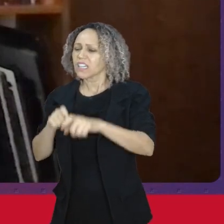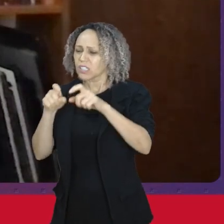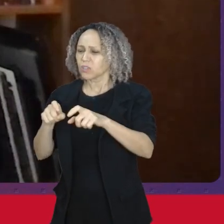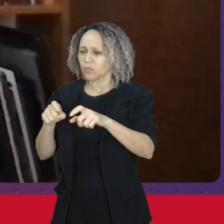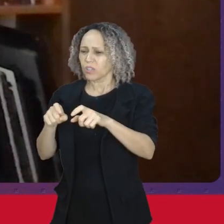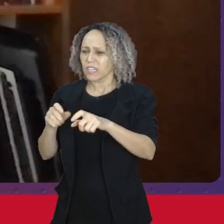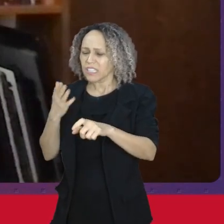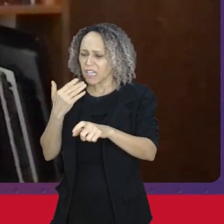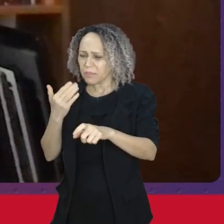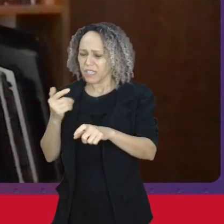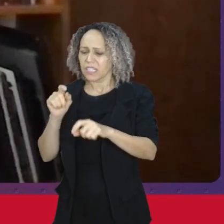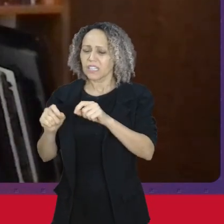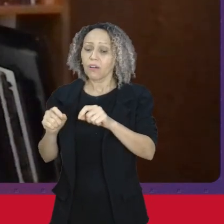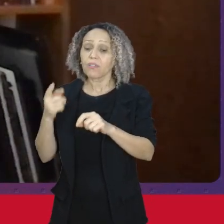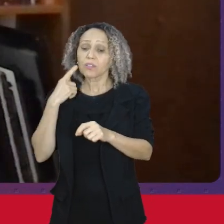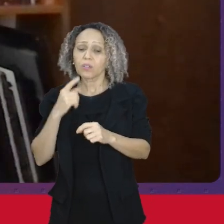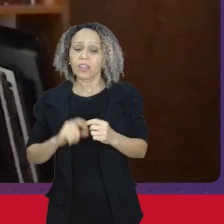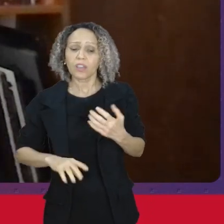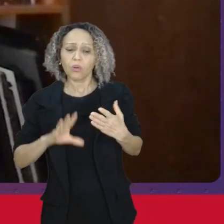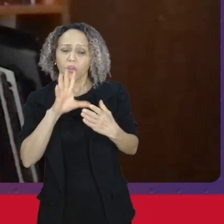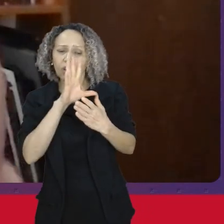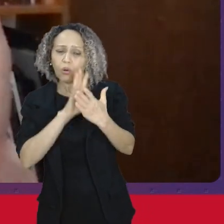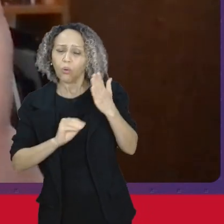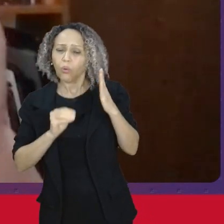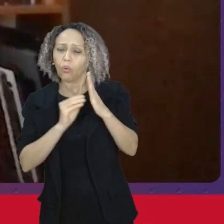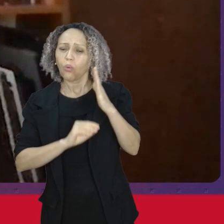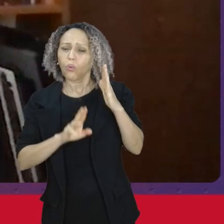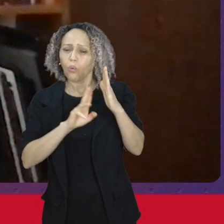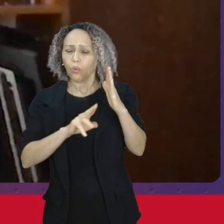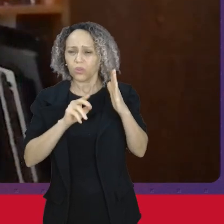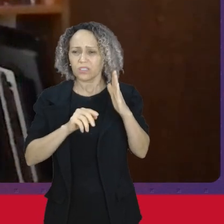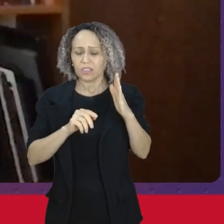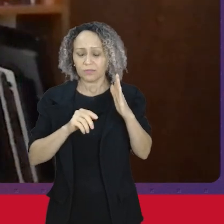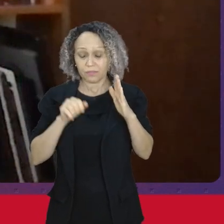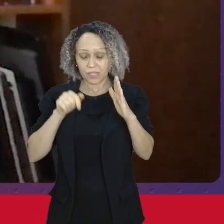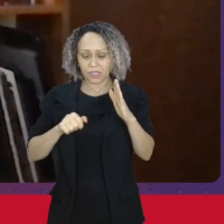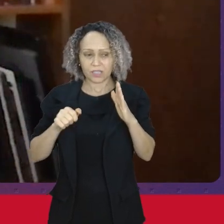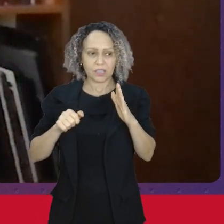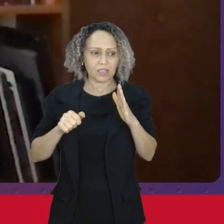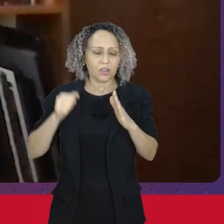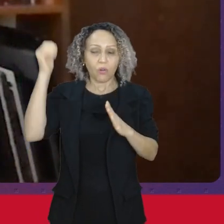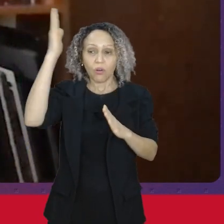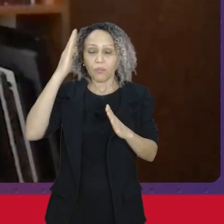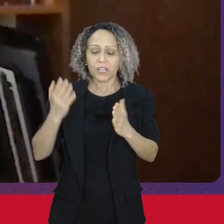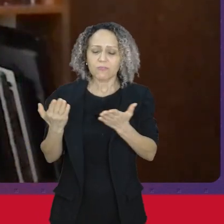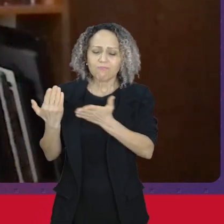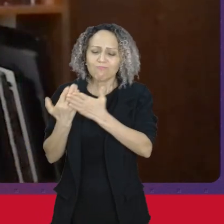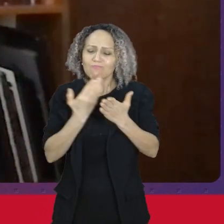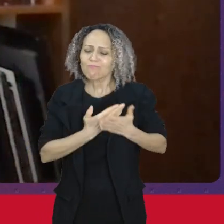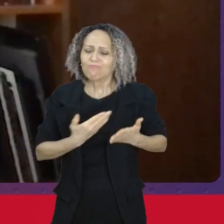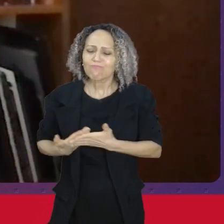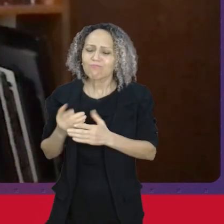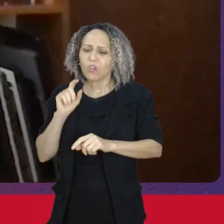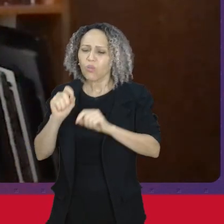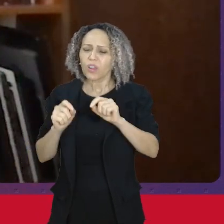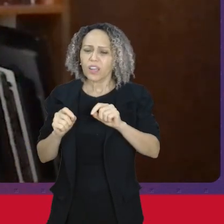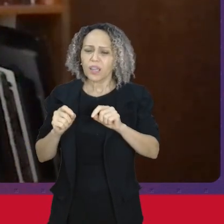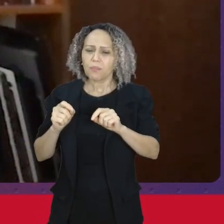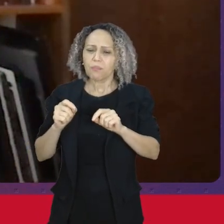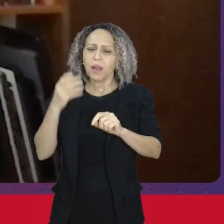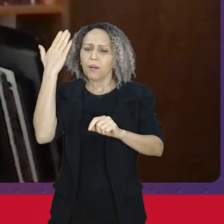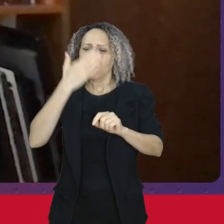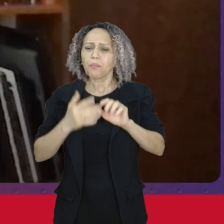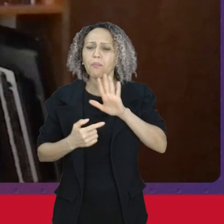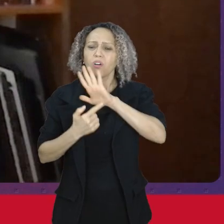em 2004, pela primeira vez, o Brasil fez um estudo, né, através do IBGE, para saber qual